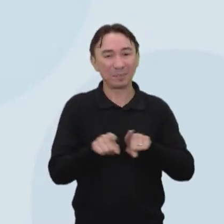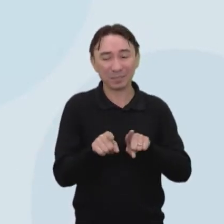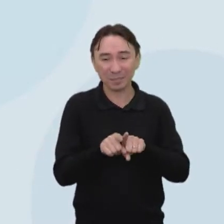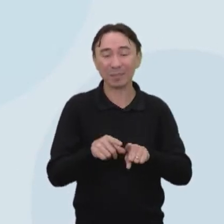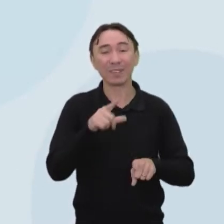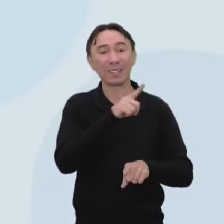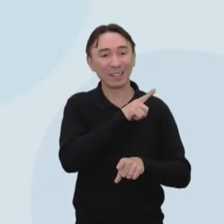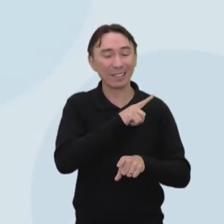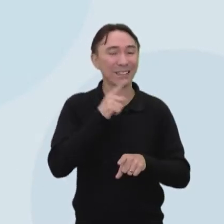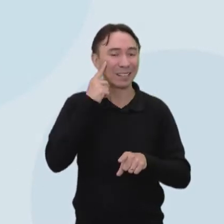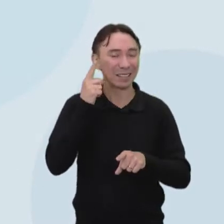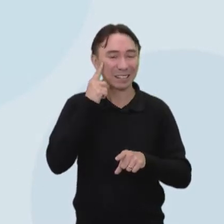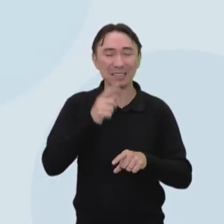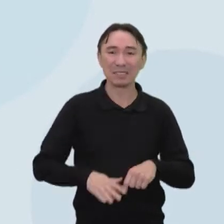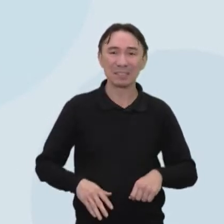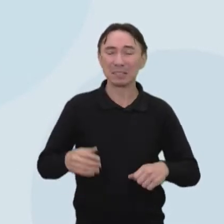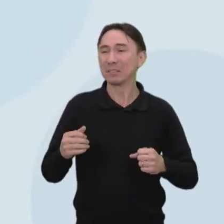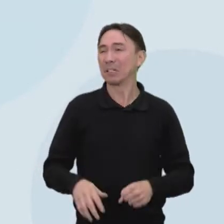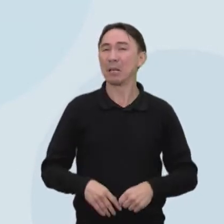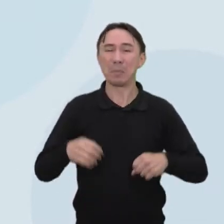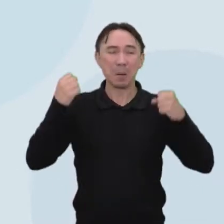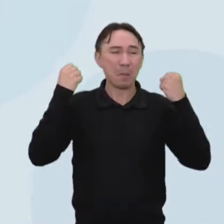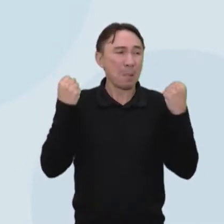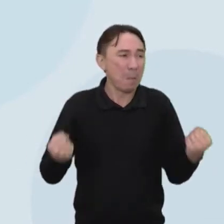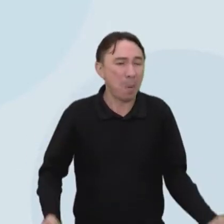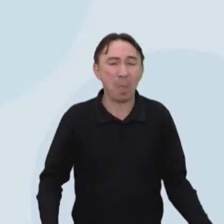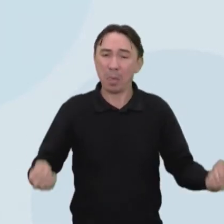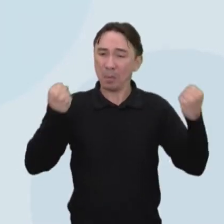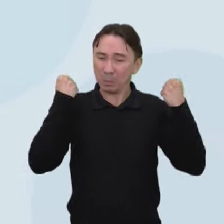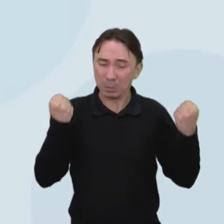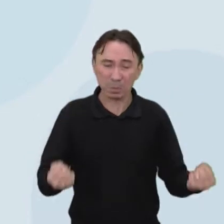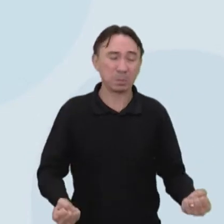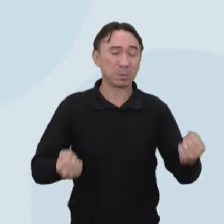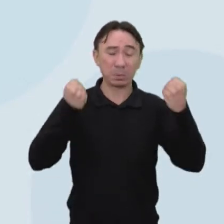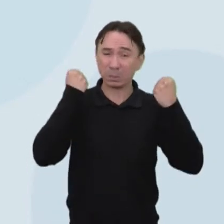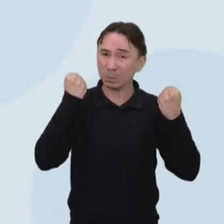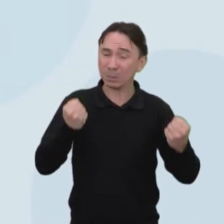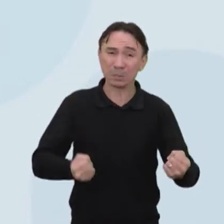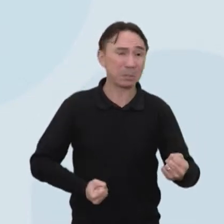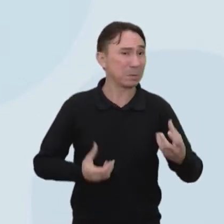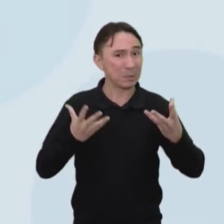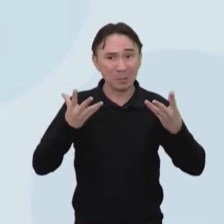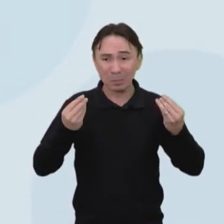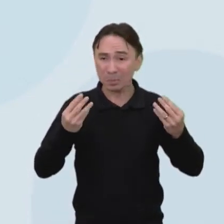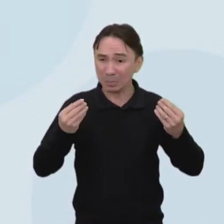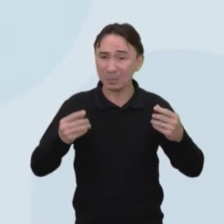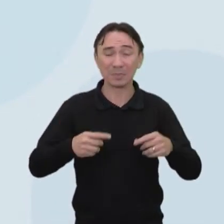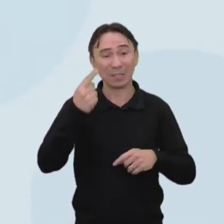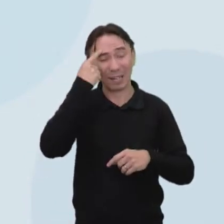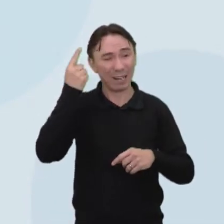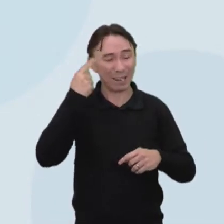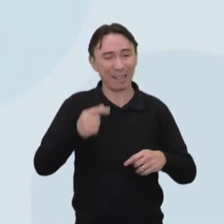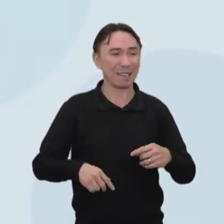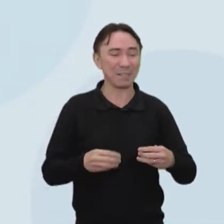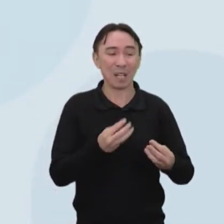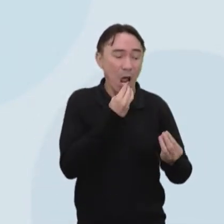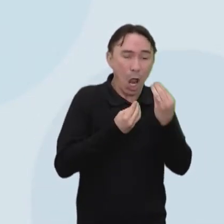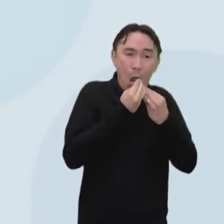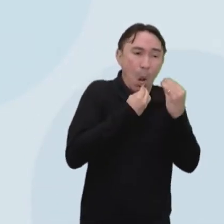de exercícios físicos para que elas, então, né, para que essas pessoas consigam perder esse excesso de calorias que foi